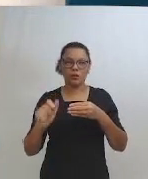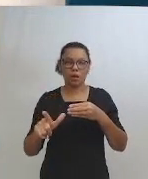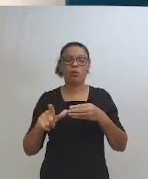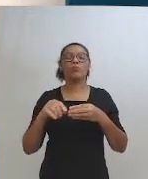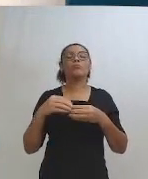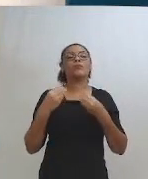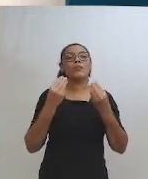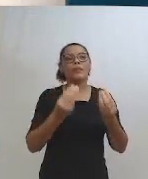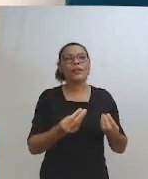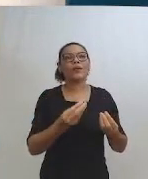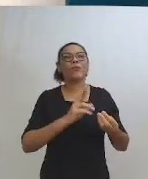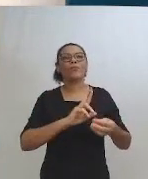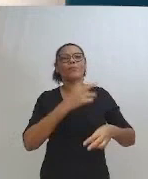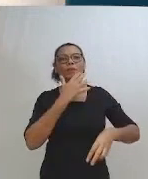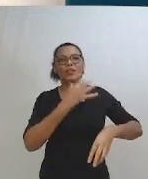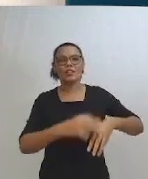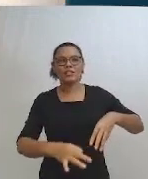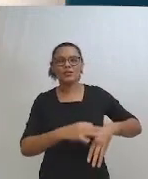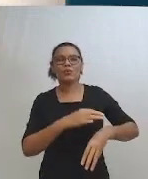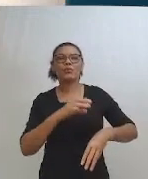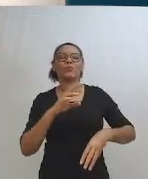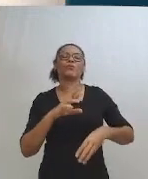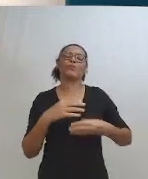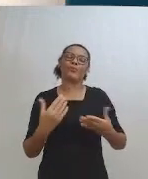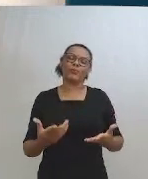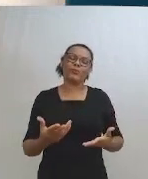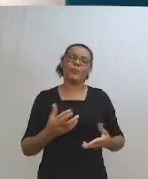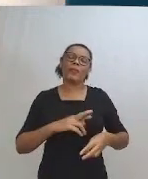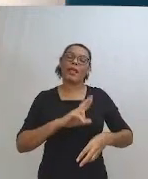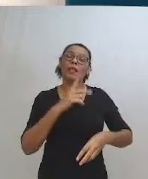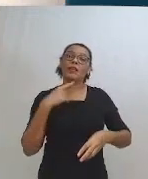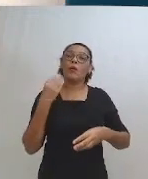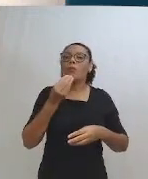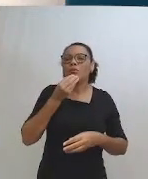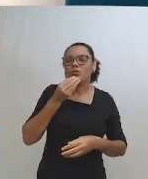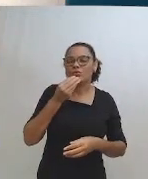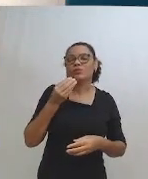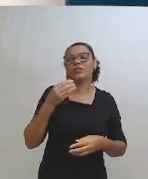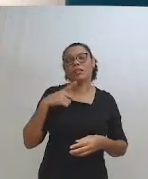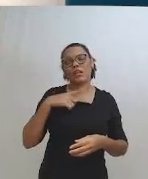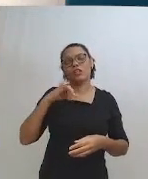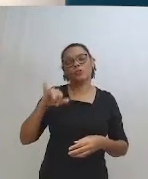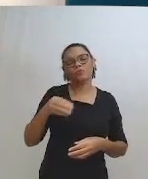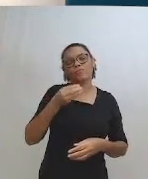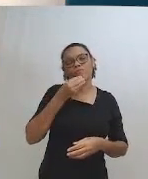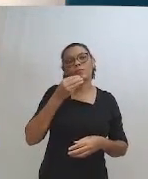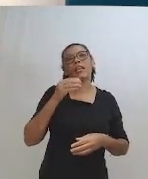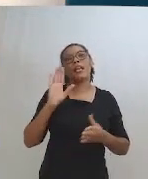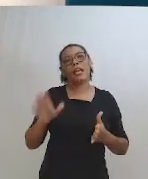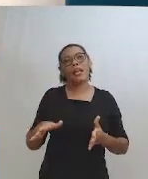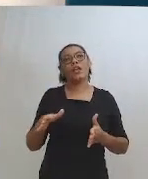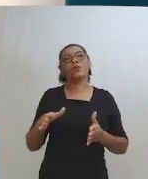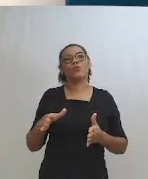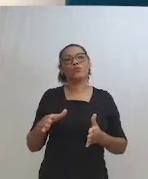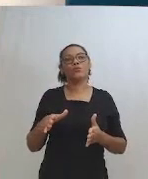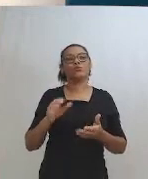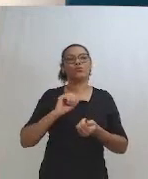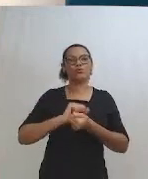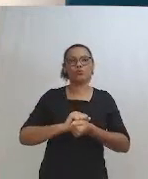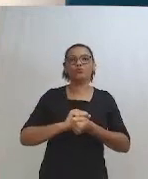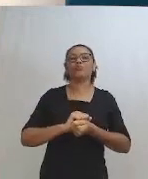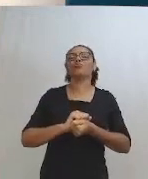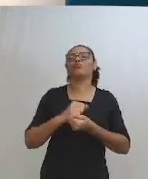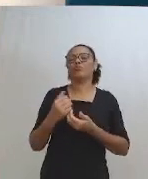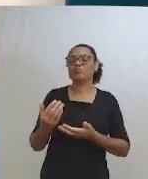Sebastião Reis Júnior, tive a oportunidade de despachar com Vossa Excelência, fui muito bem recebido, minha